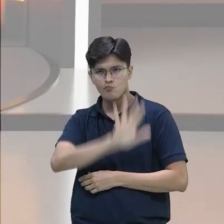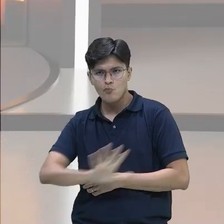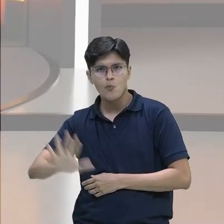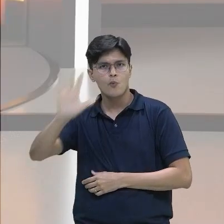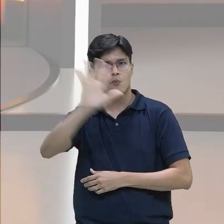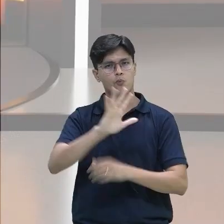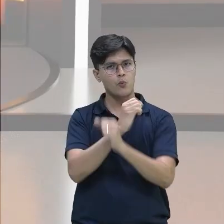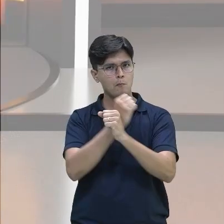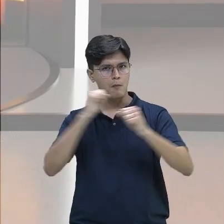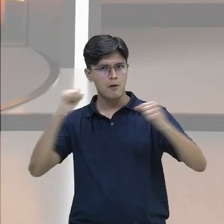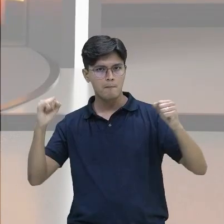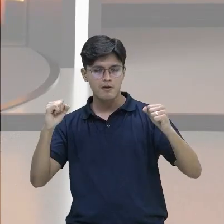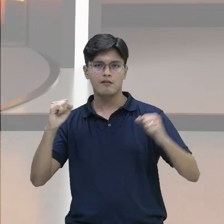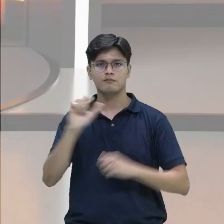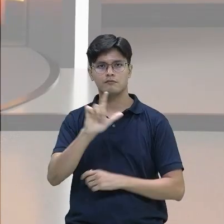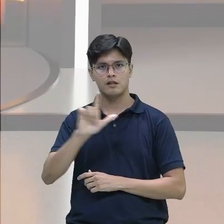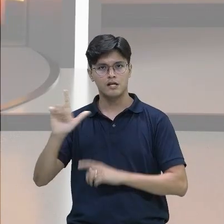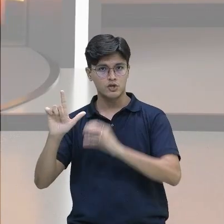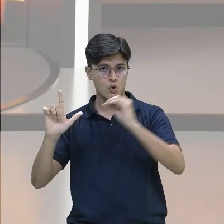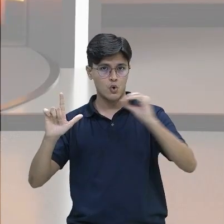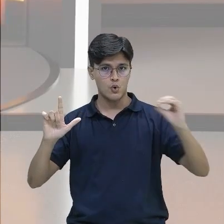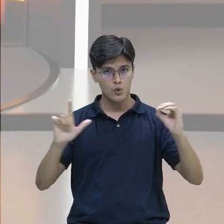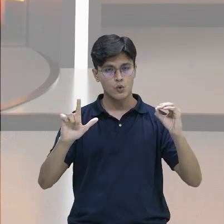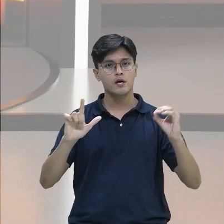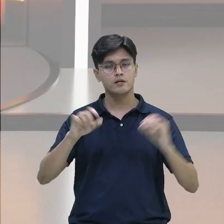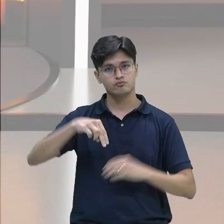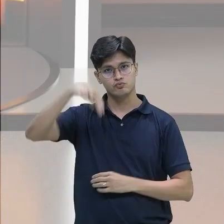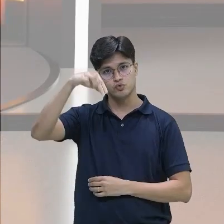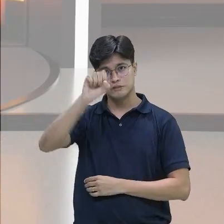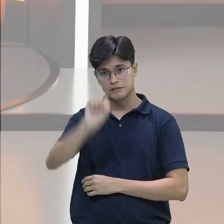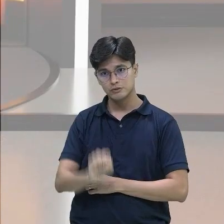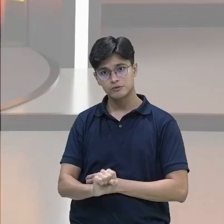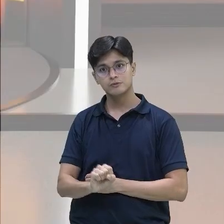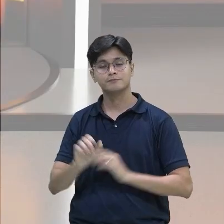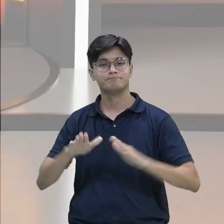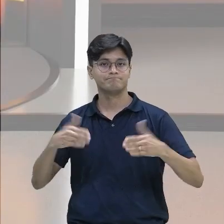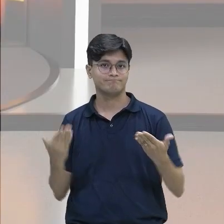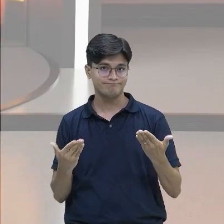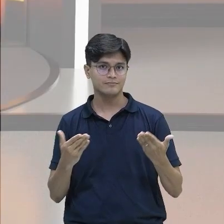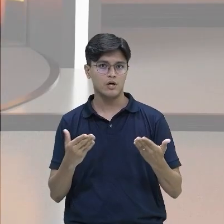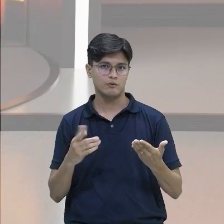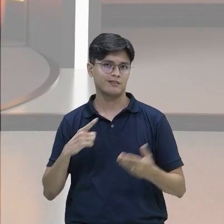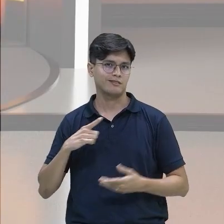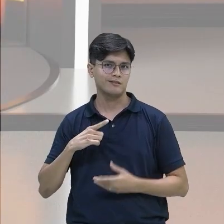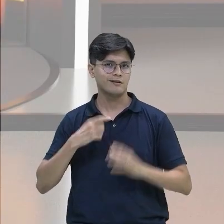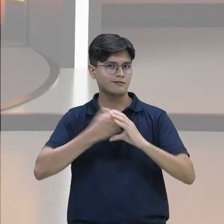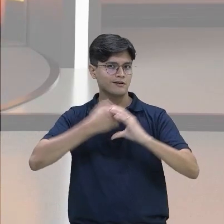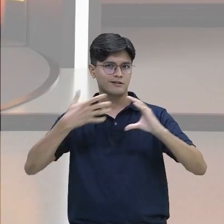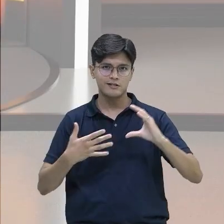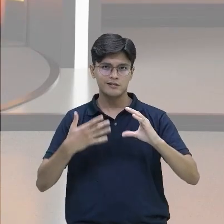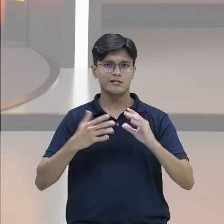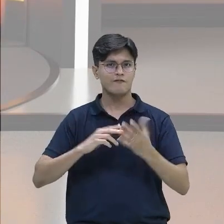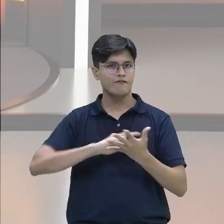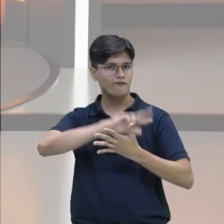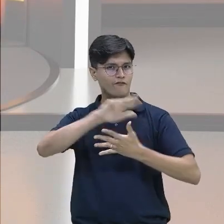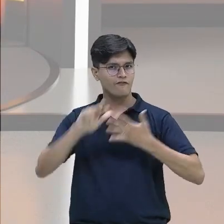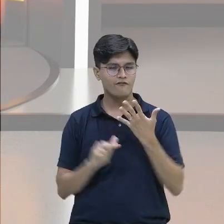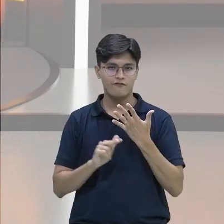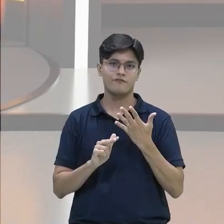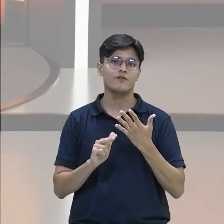extensão de leste a oeste, de norte a sul. Então, a gente observa que essas características acabam marcando muito